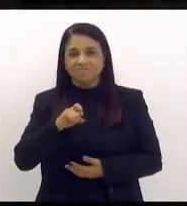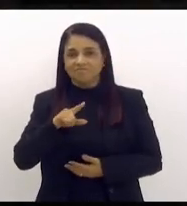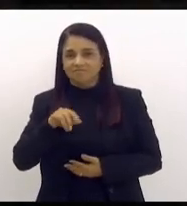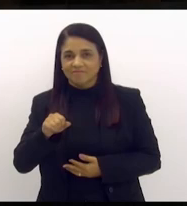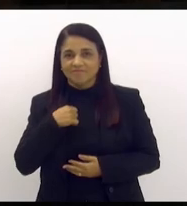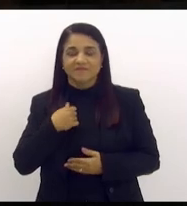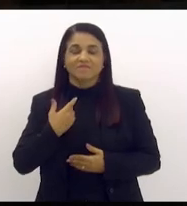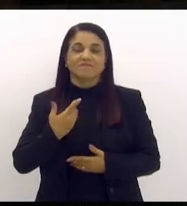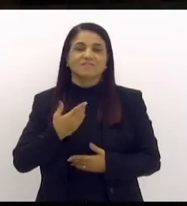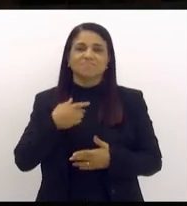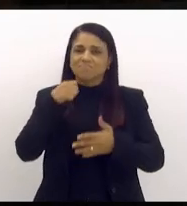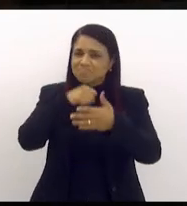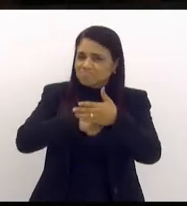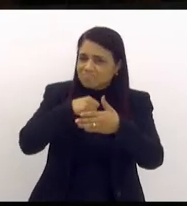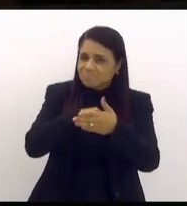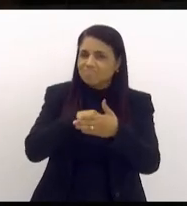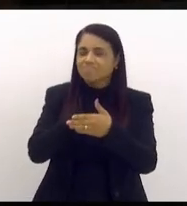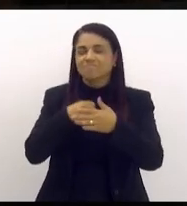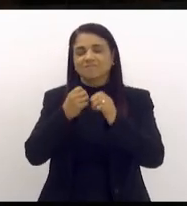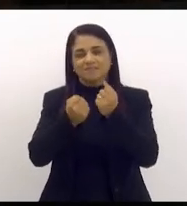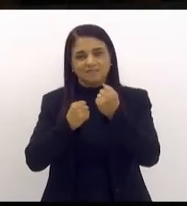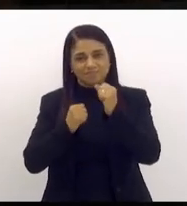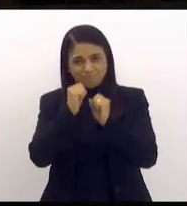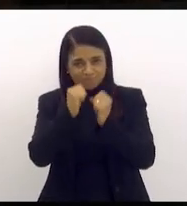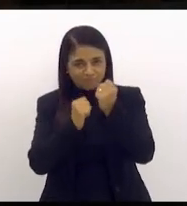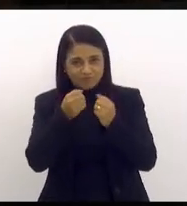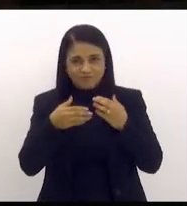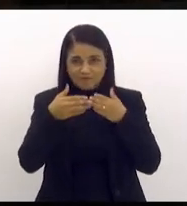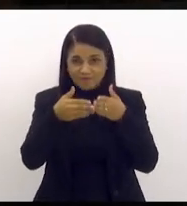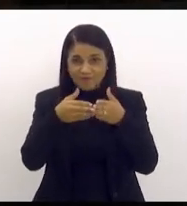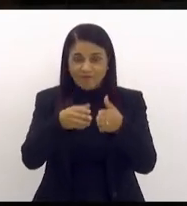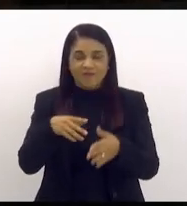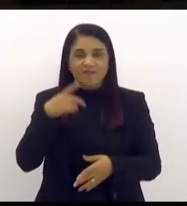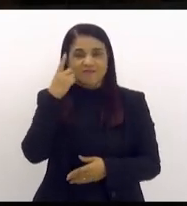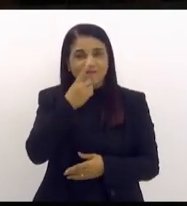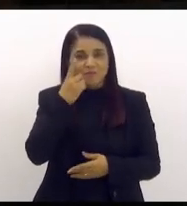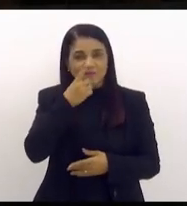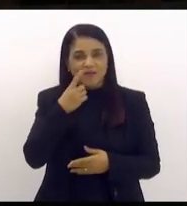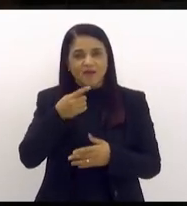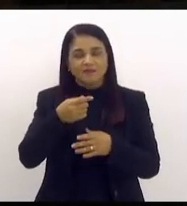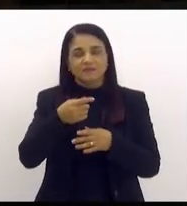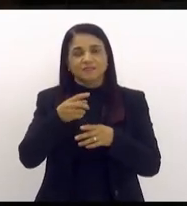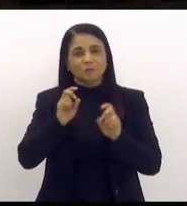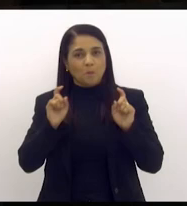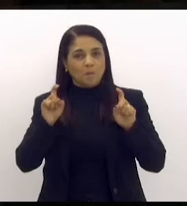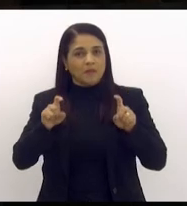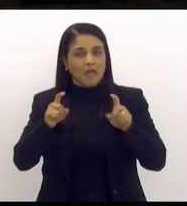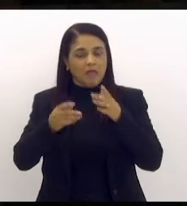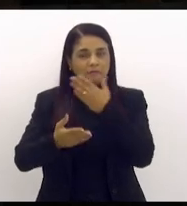companheira de muitas lutas da indústria naval a deputada no mandato passado sugeriu a criação de uma